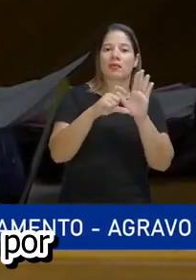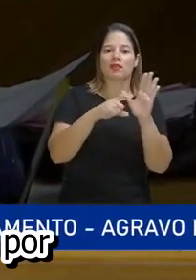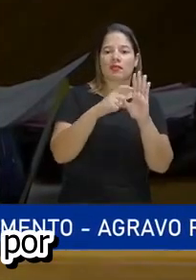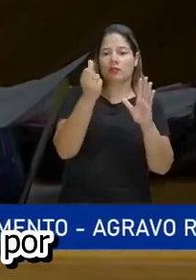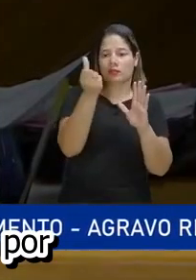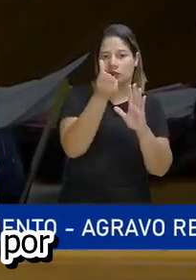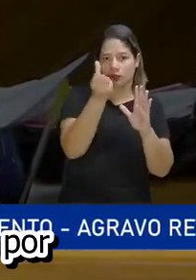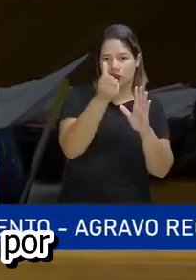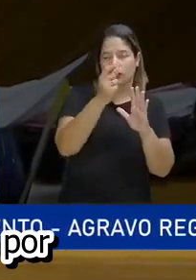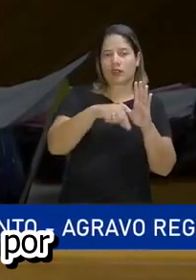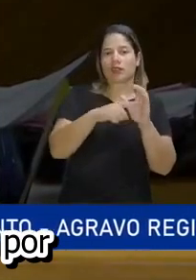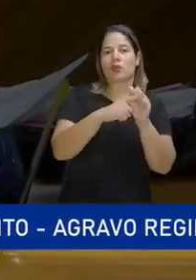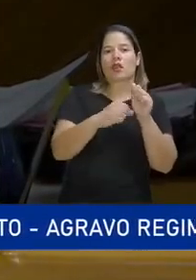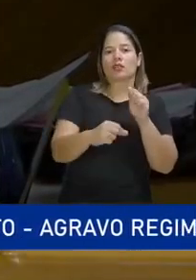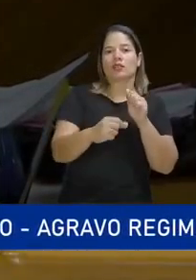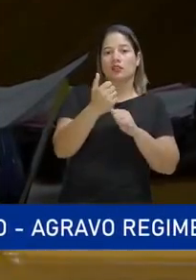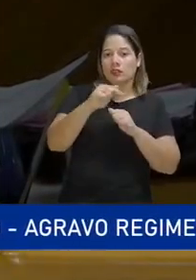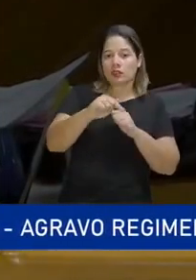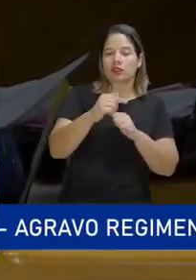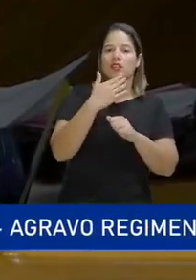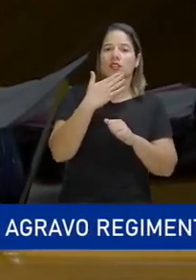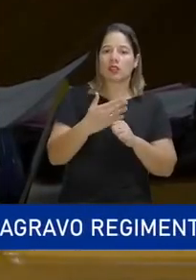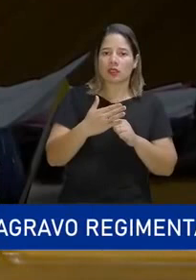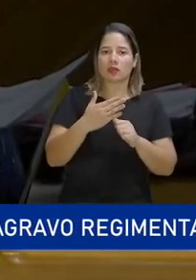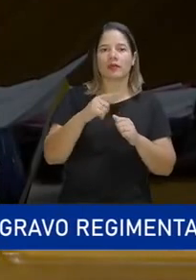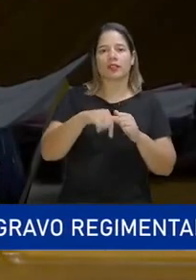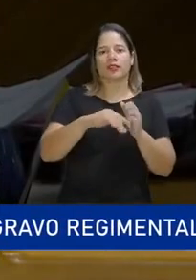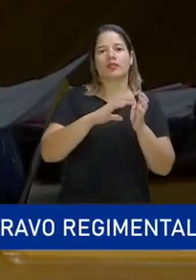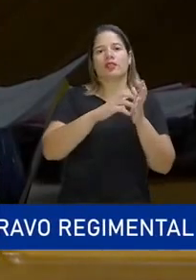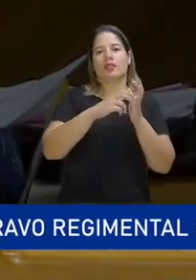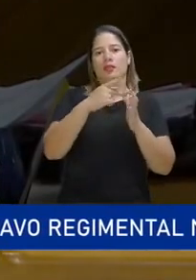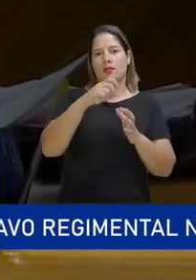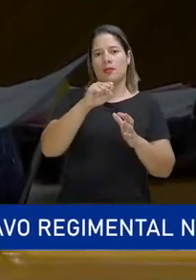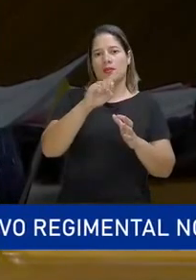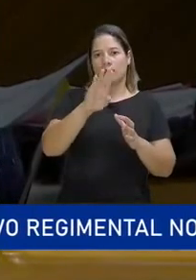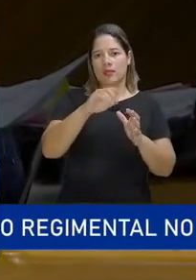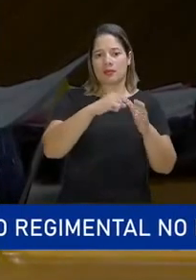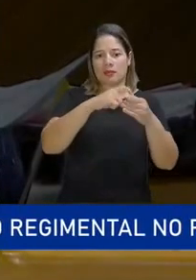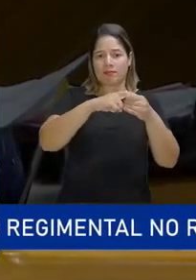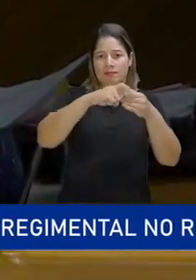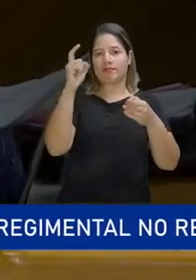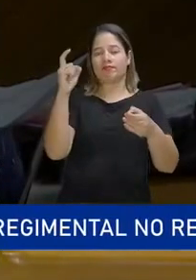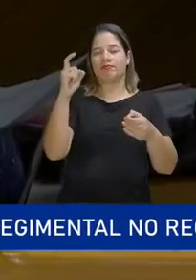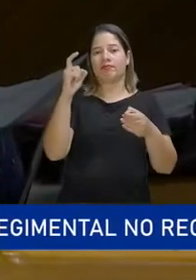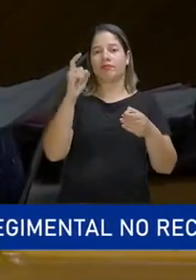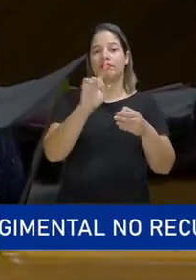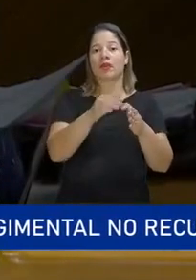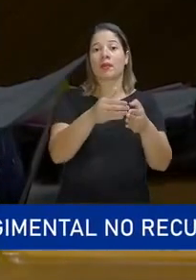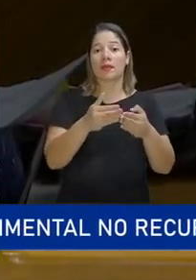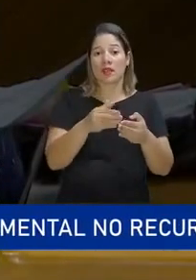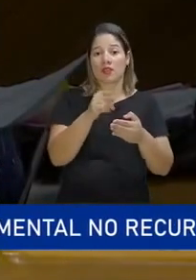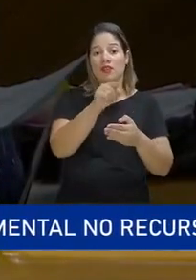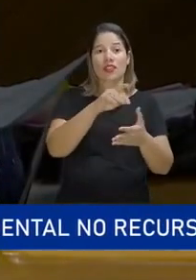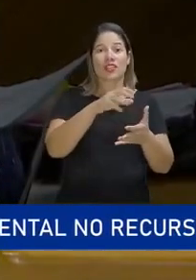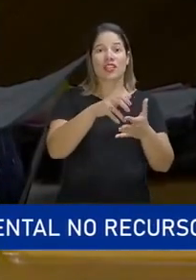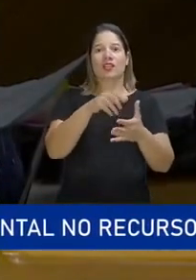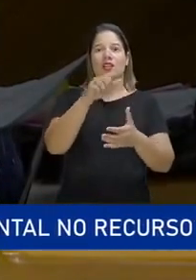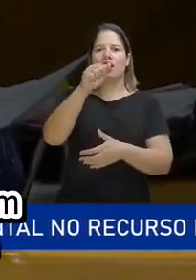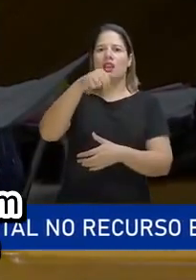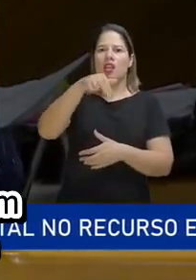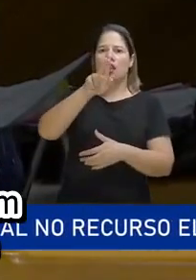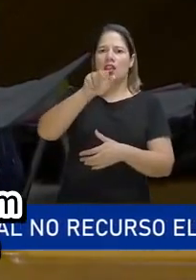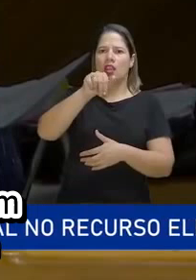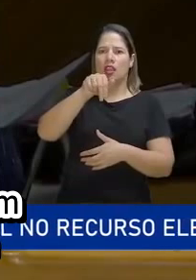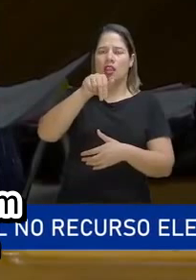Constituição, venho, por meio deste, solicitar a minha saída do partido com a anuência em caixa alta,